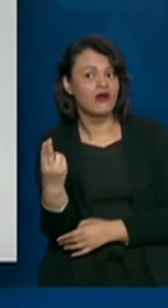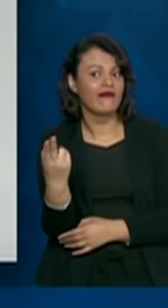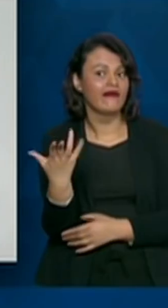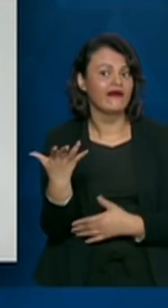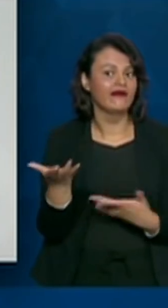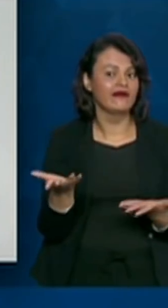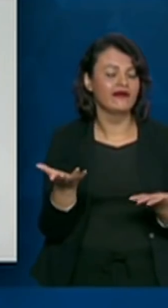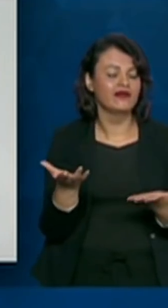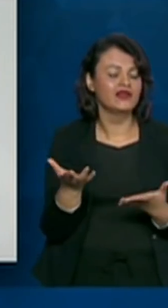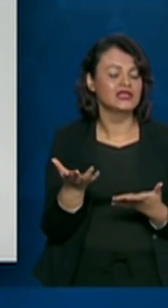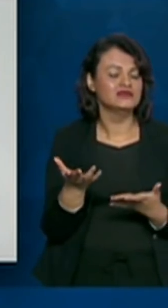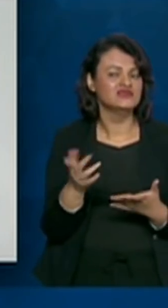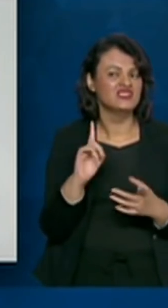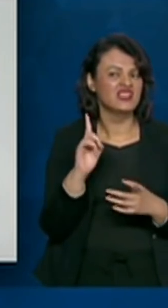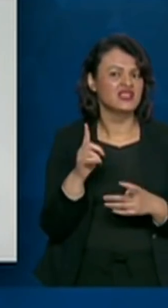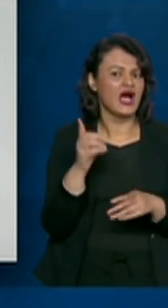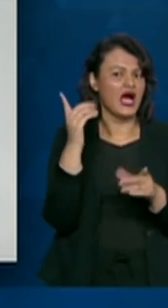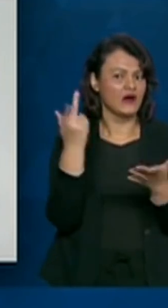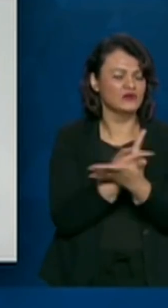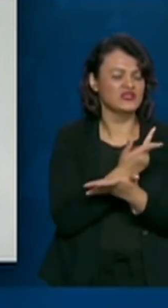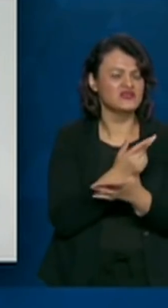foram digitados